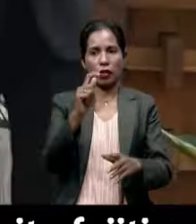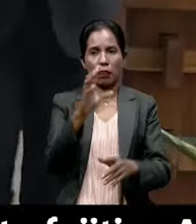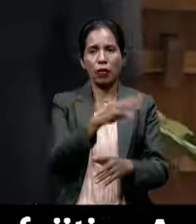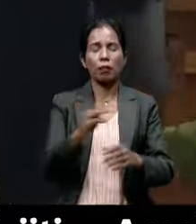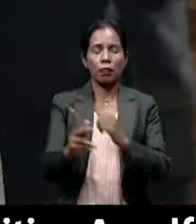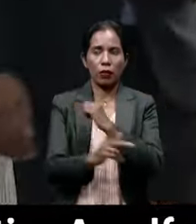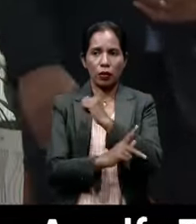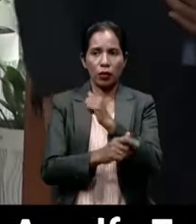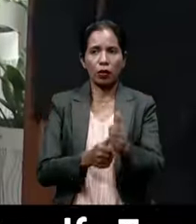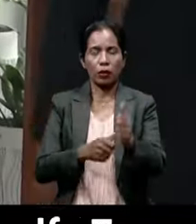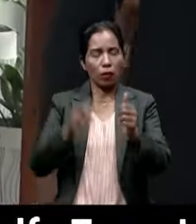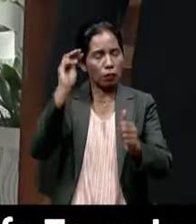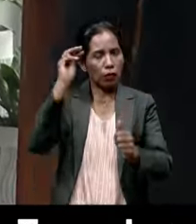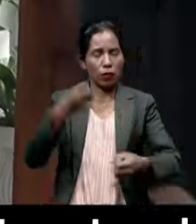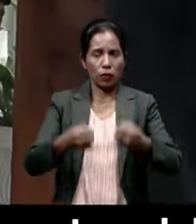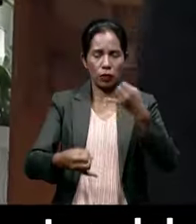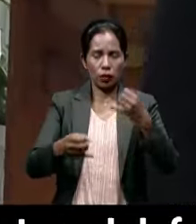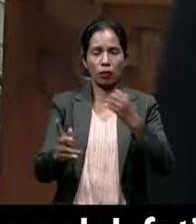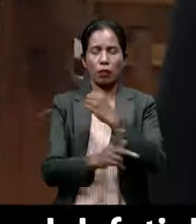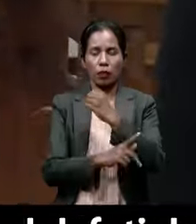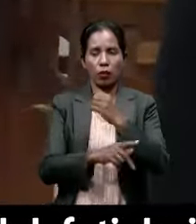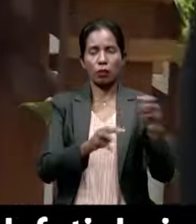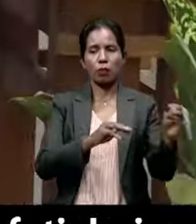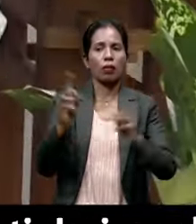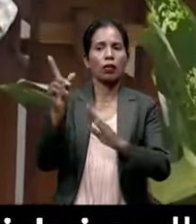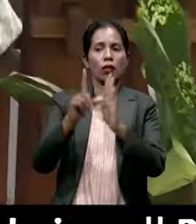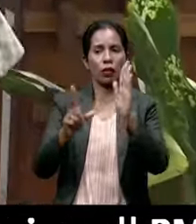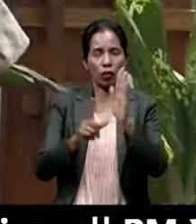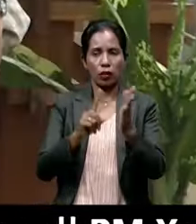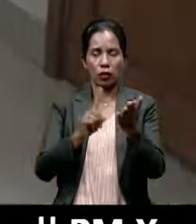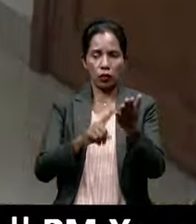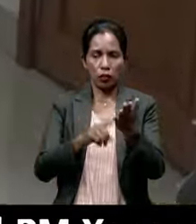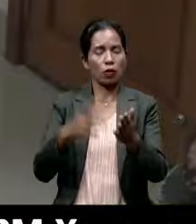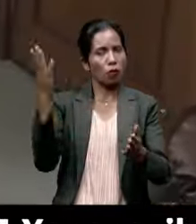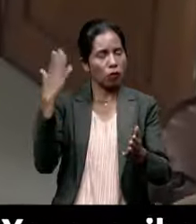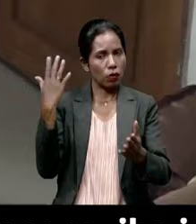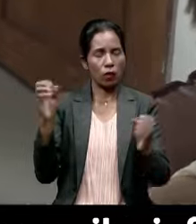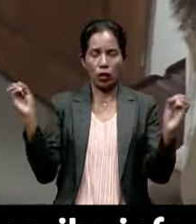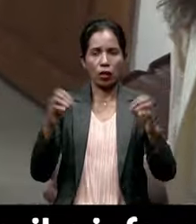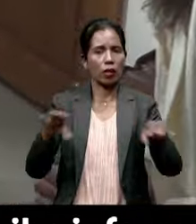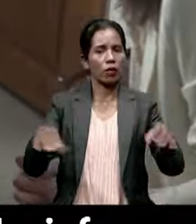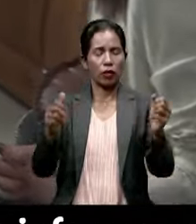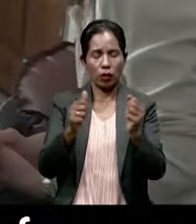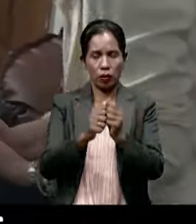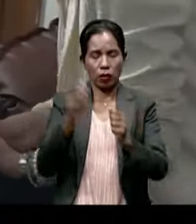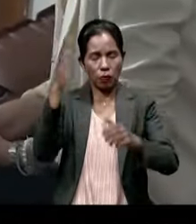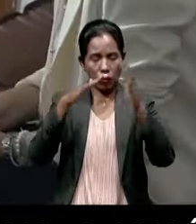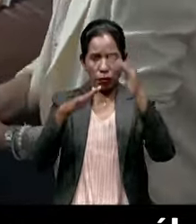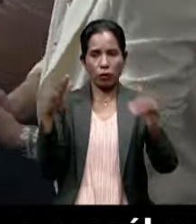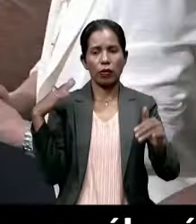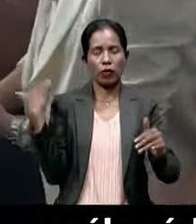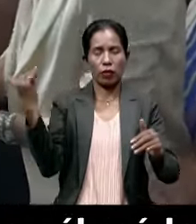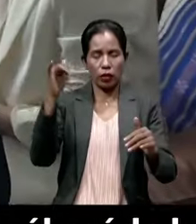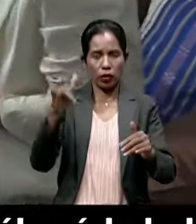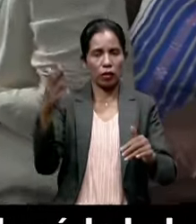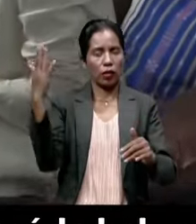no Betoeiro Ministra da Justiça, Portugal, alteração lei refere, discussão antes ona, no lei relação ao confronto entre jovem Sira e o